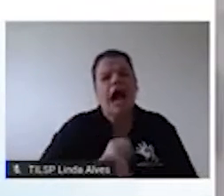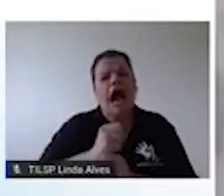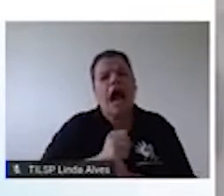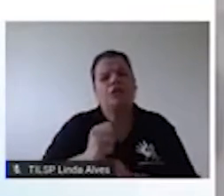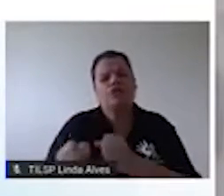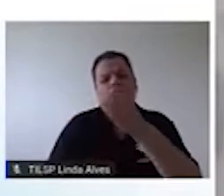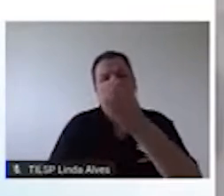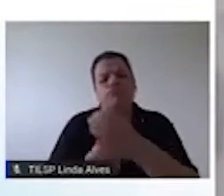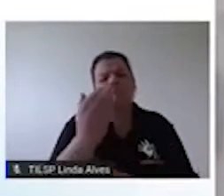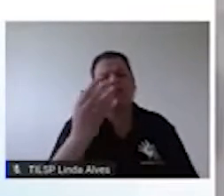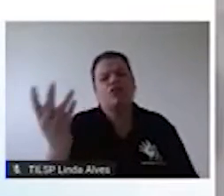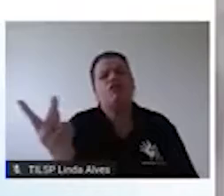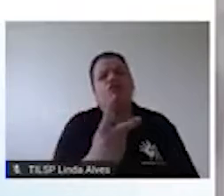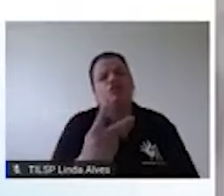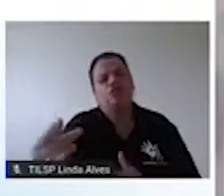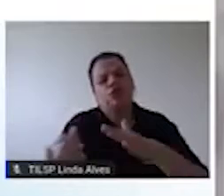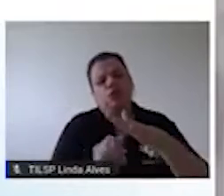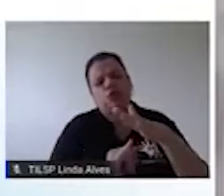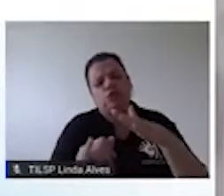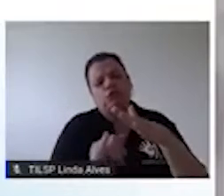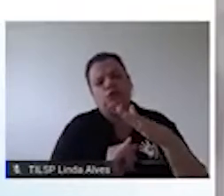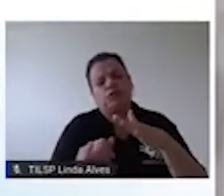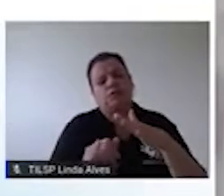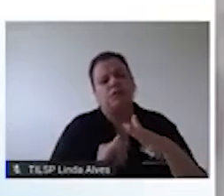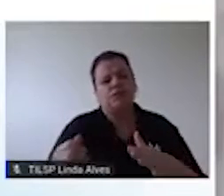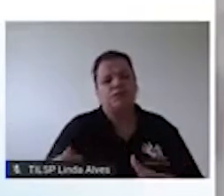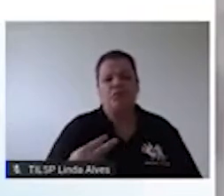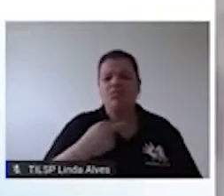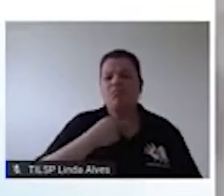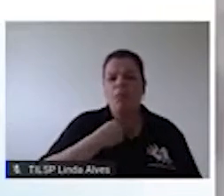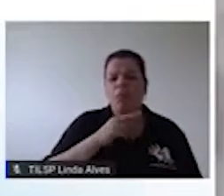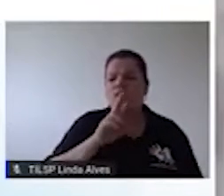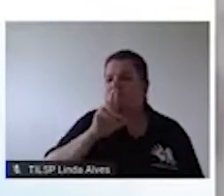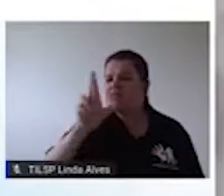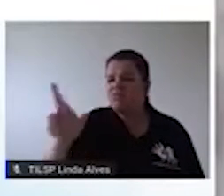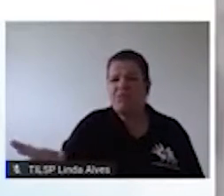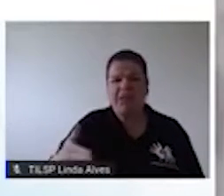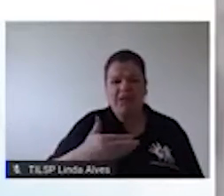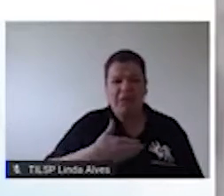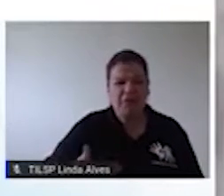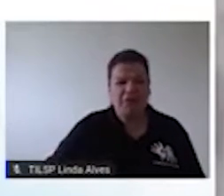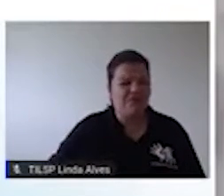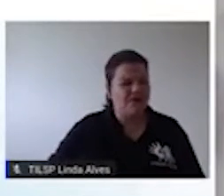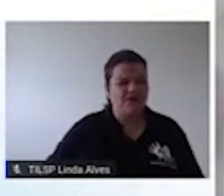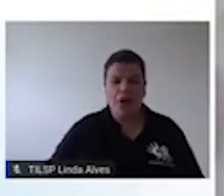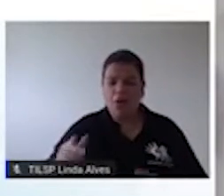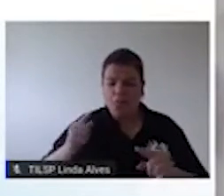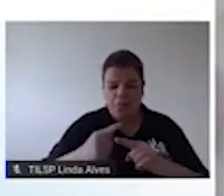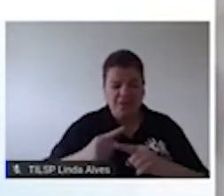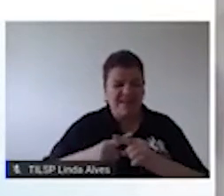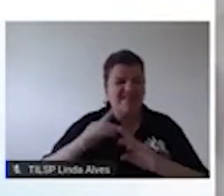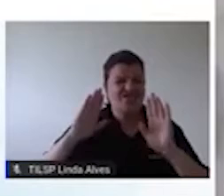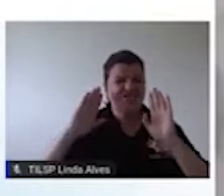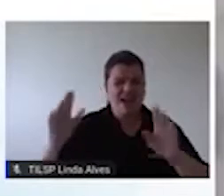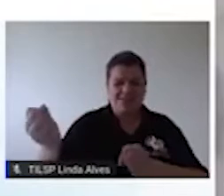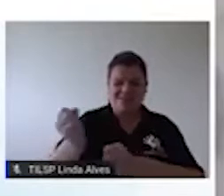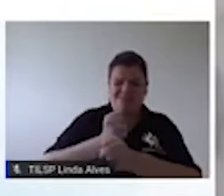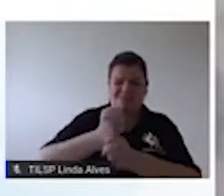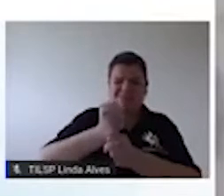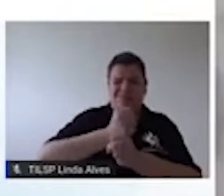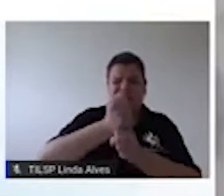Portanto, ambas que não podem responder a governos de ocasião. São instituições, digamos, do